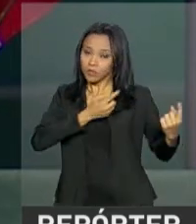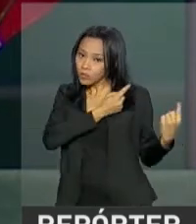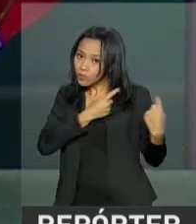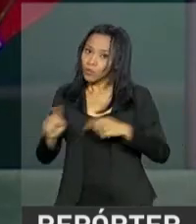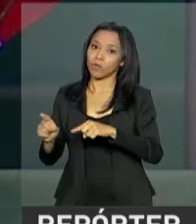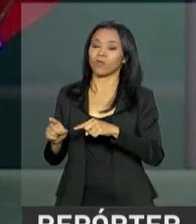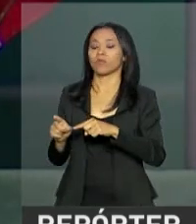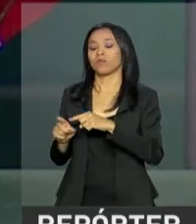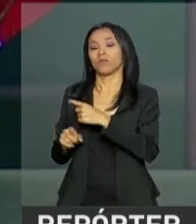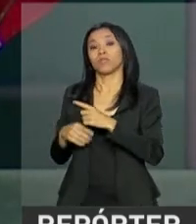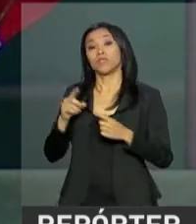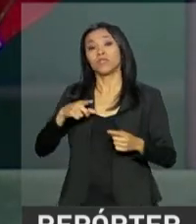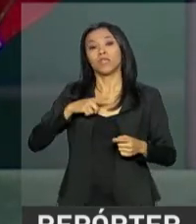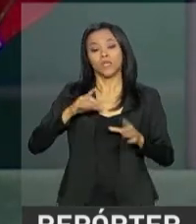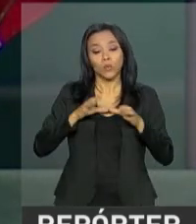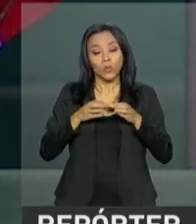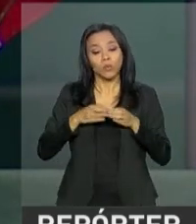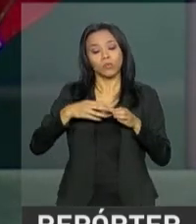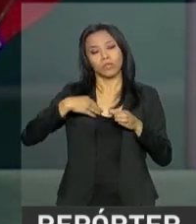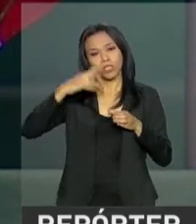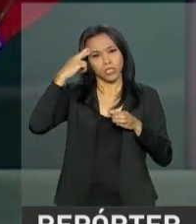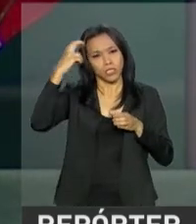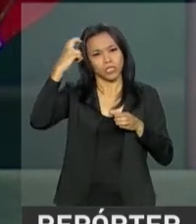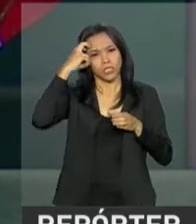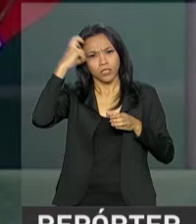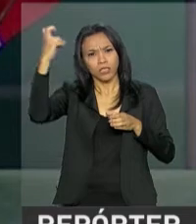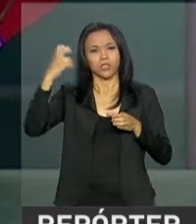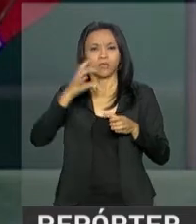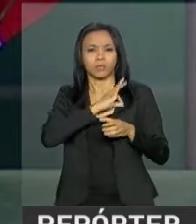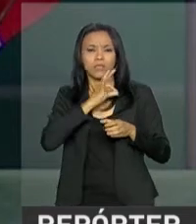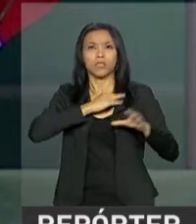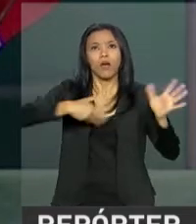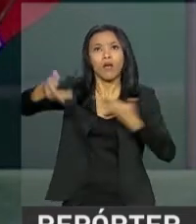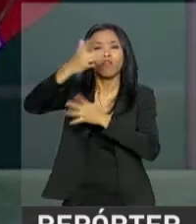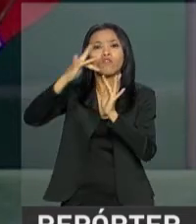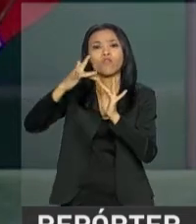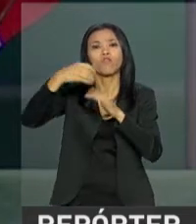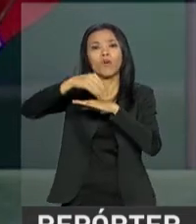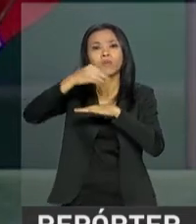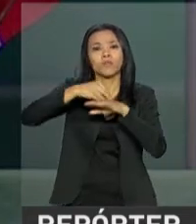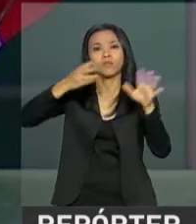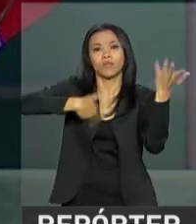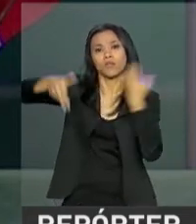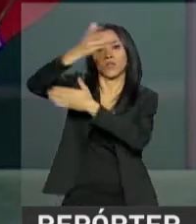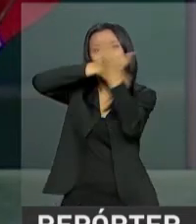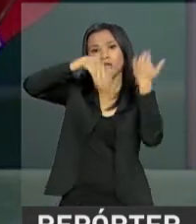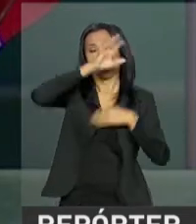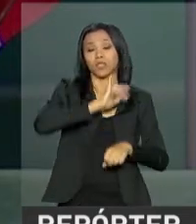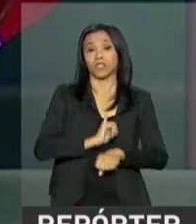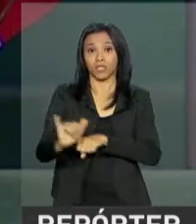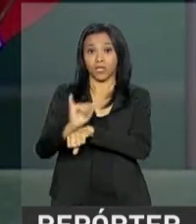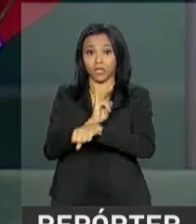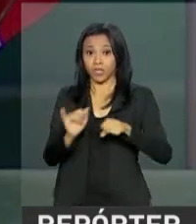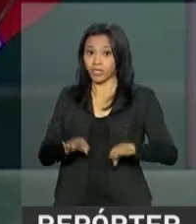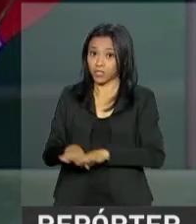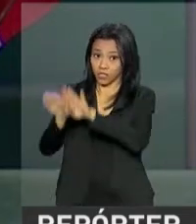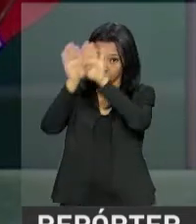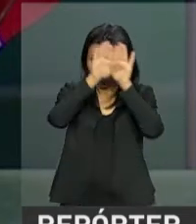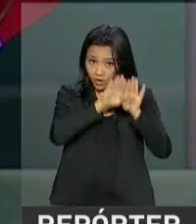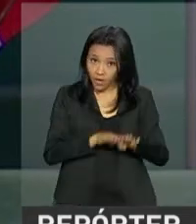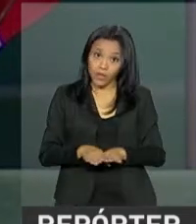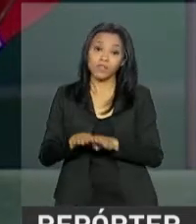de inteligência compartilhada de estratégias comuns e como precisamos também volto a dizer